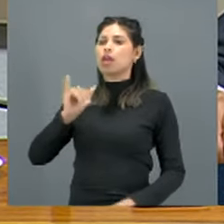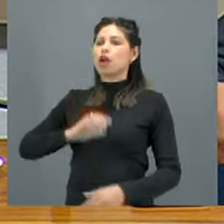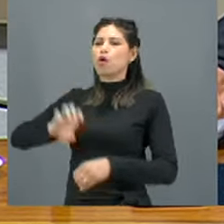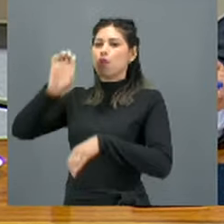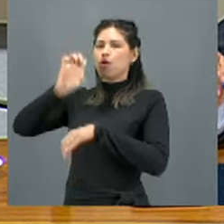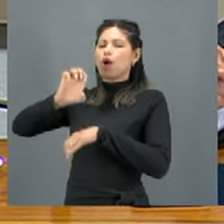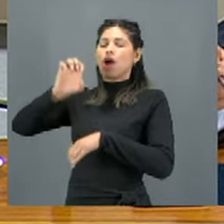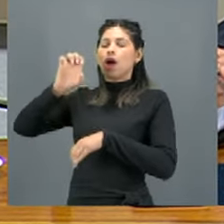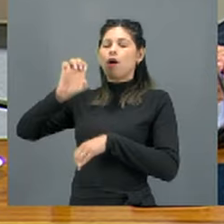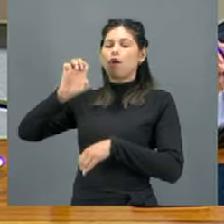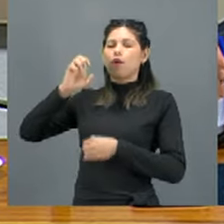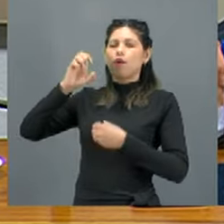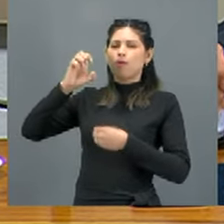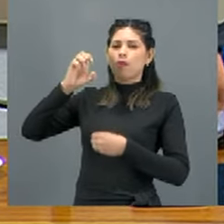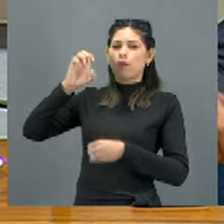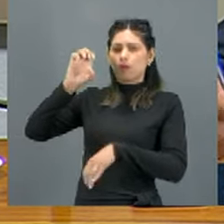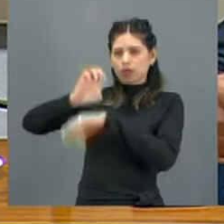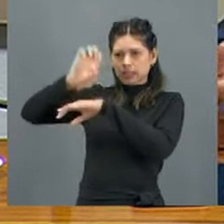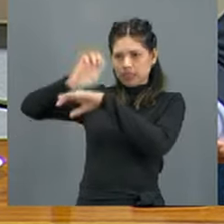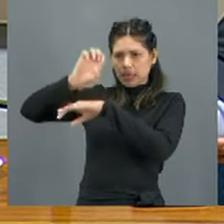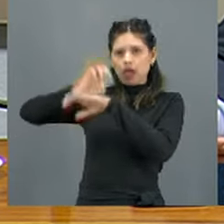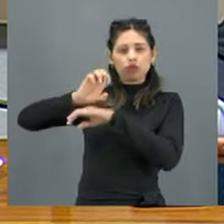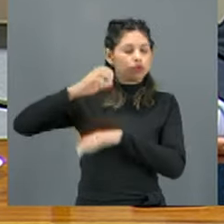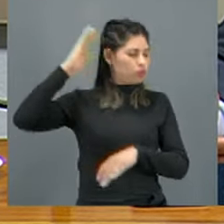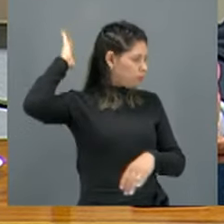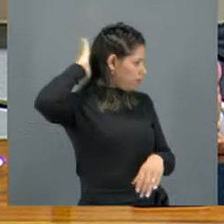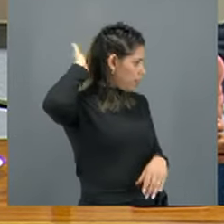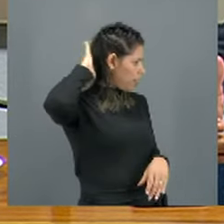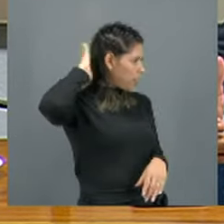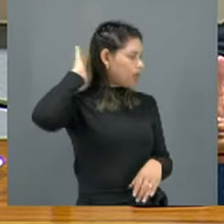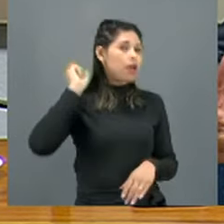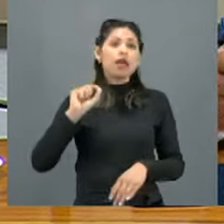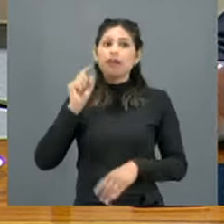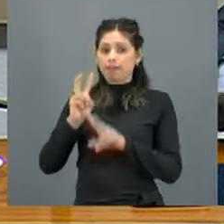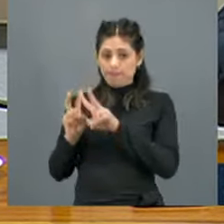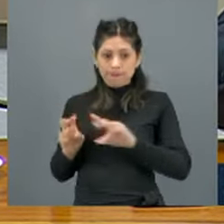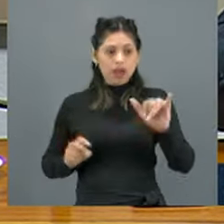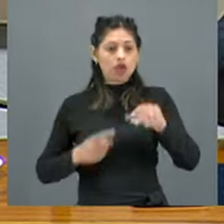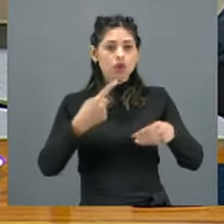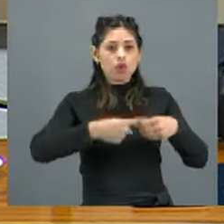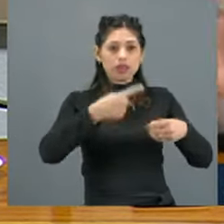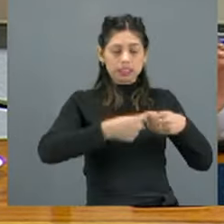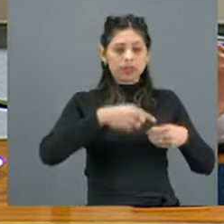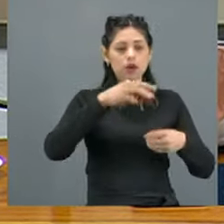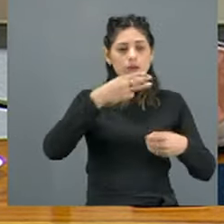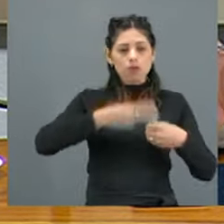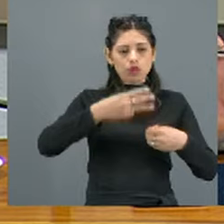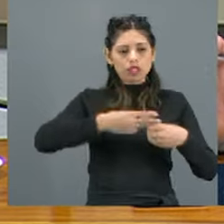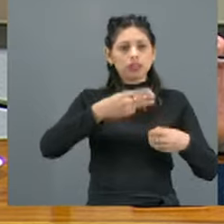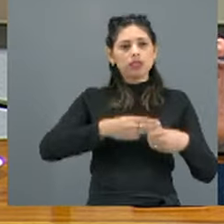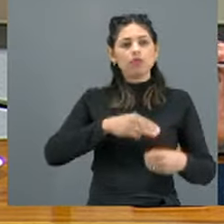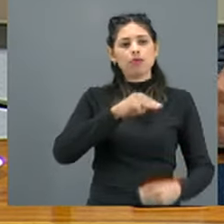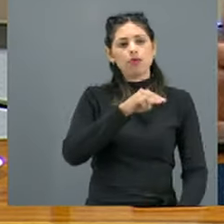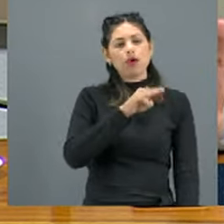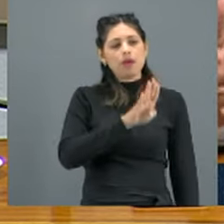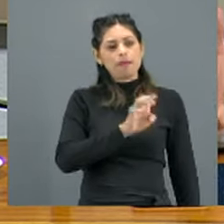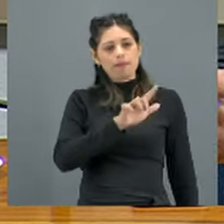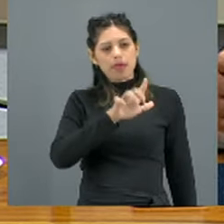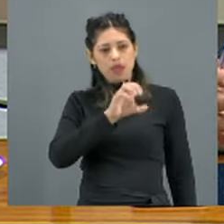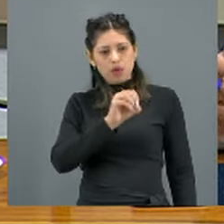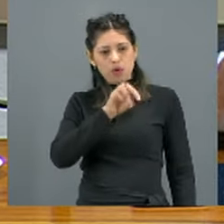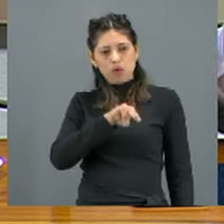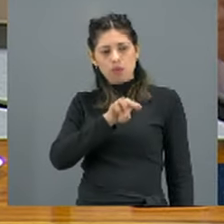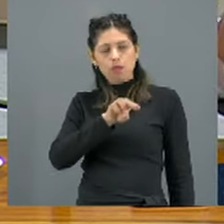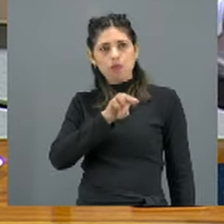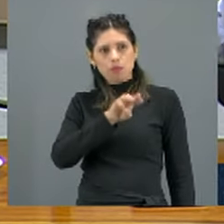o Aldo, no sul do Pará, em São Félix do Xingu, para a criação da usina Belo Monte, para você criar uma usina, só no Brasil precisa disso. Você tem água